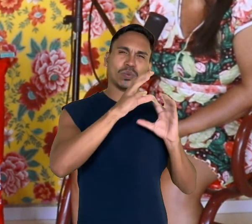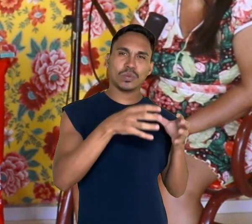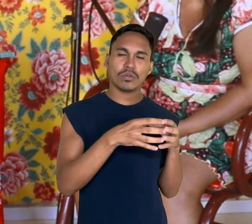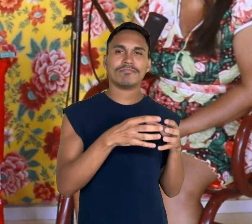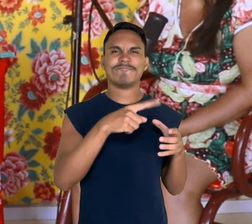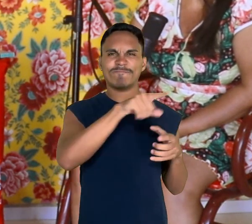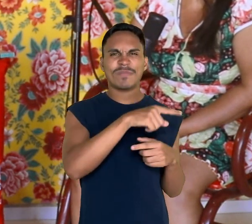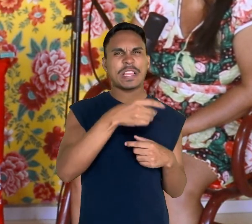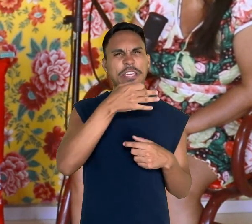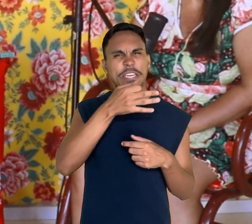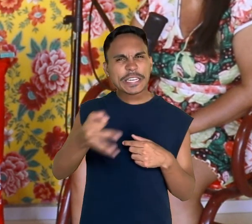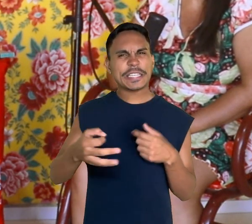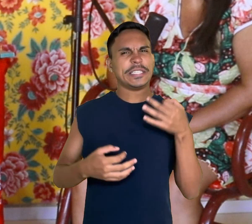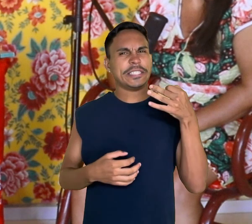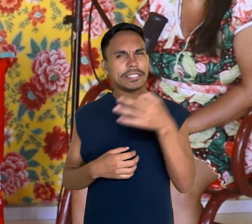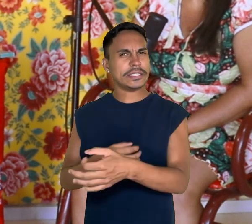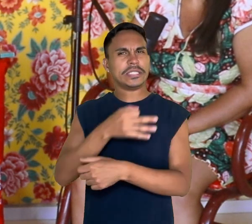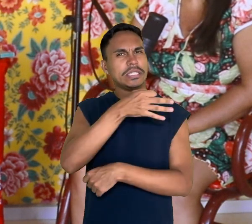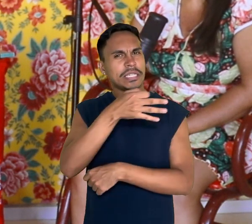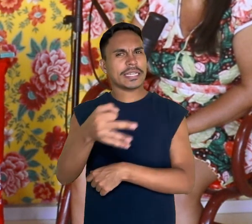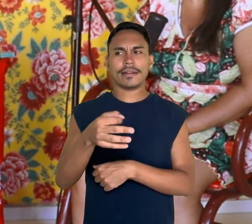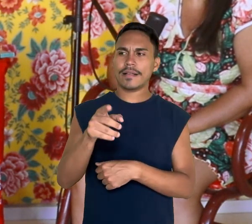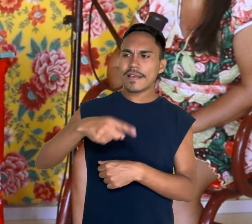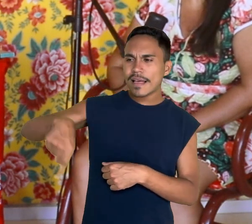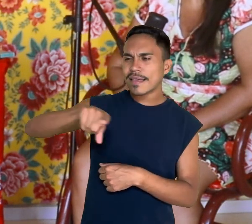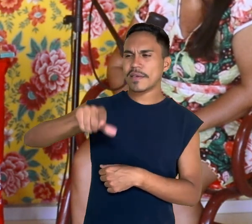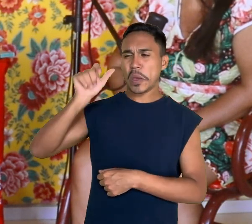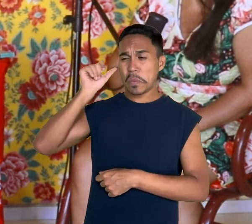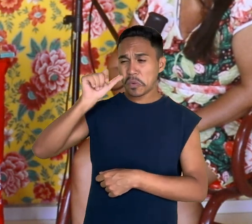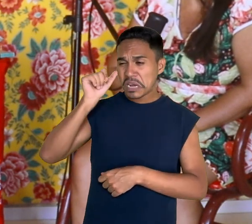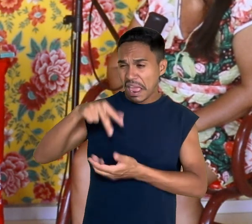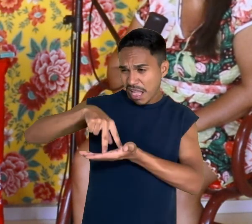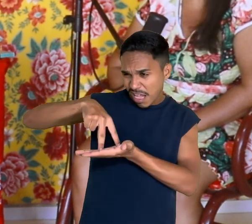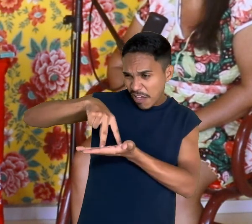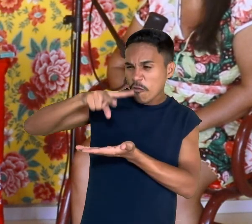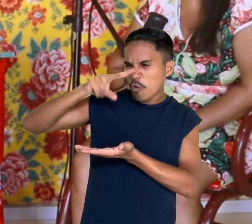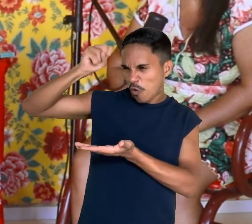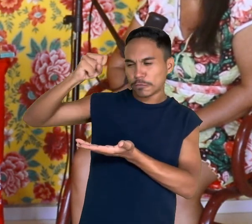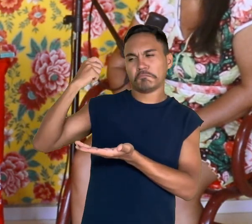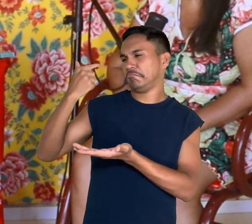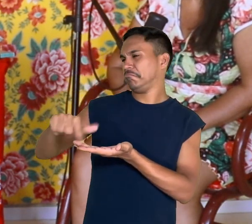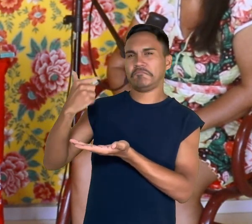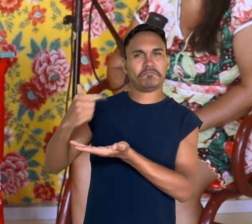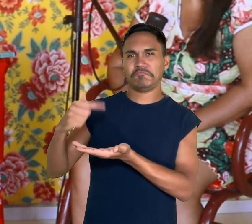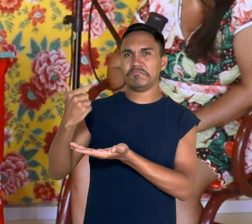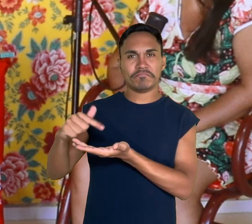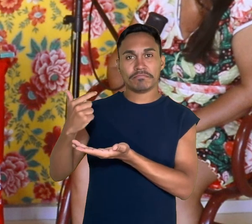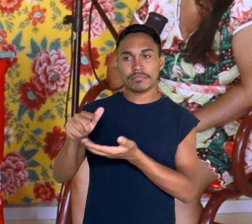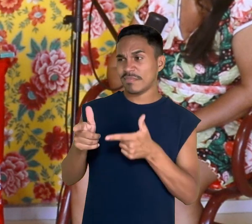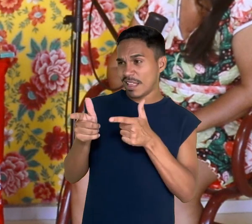tios, eles faziam muita crítica por questões da gente ser mulher, nós não tínhamos força na canela para